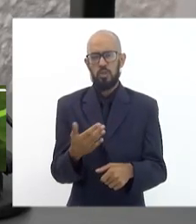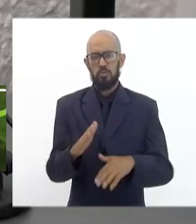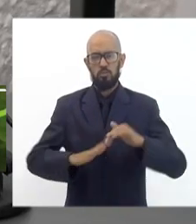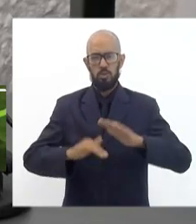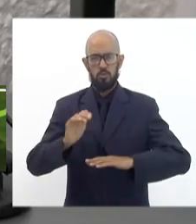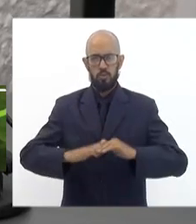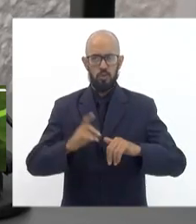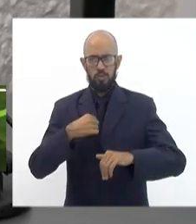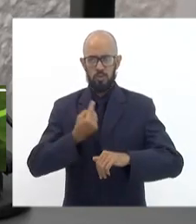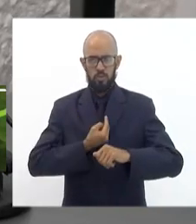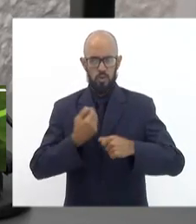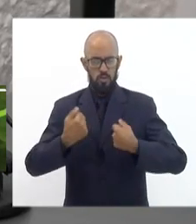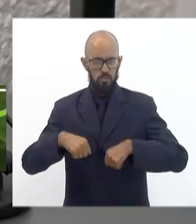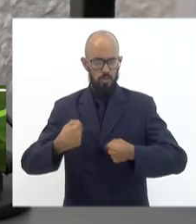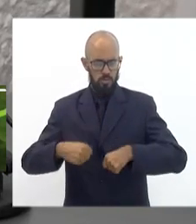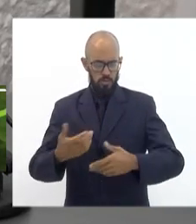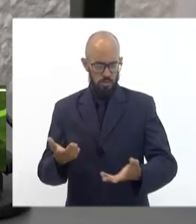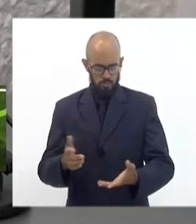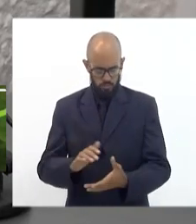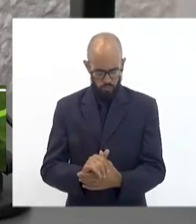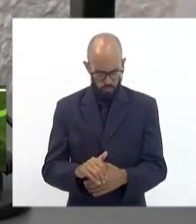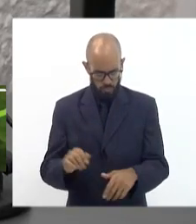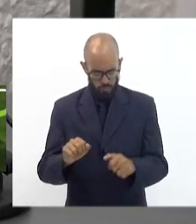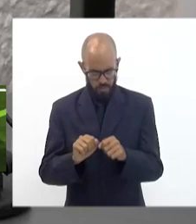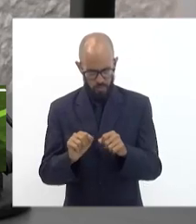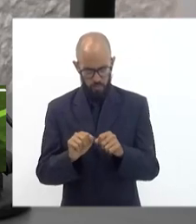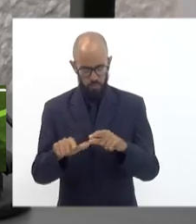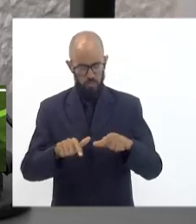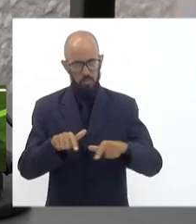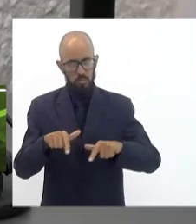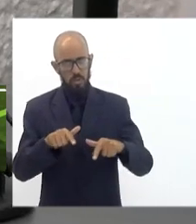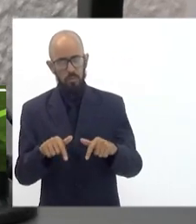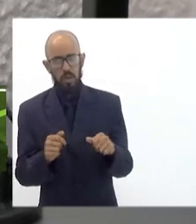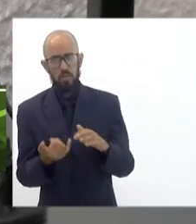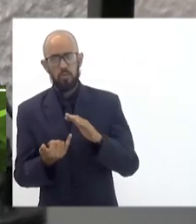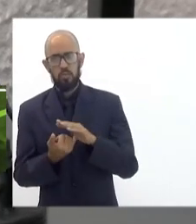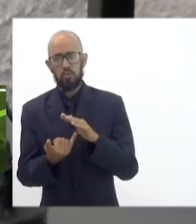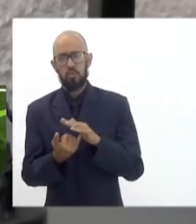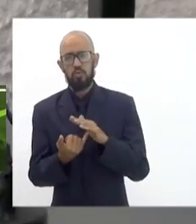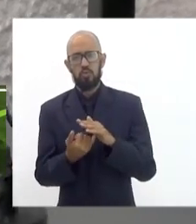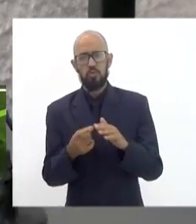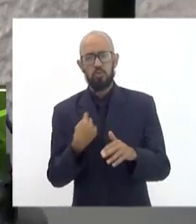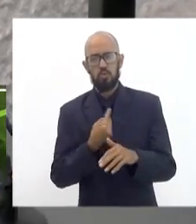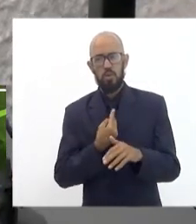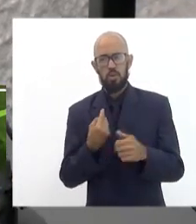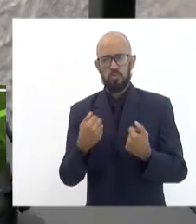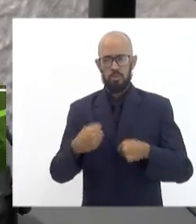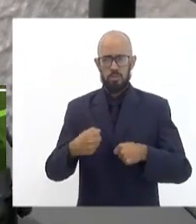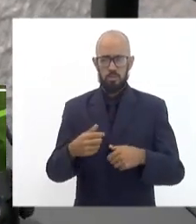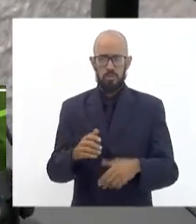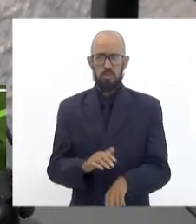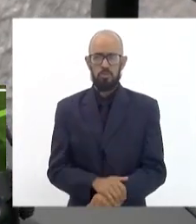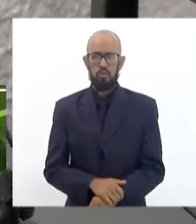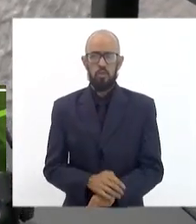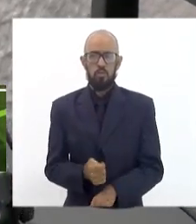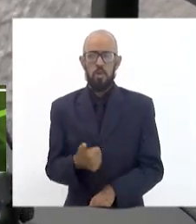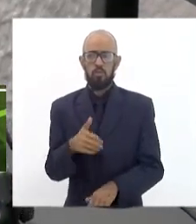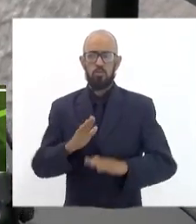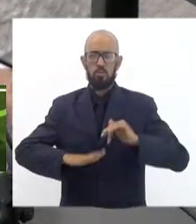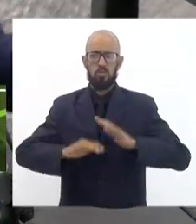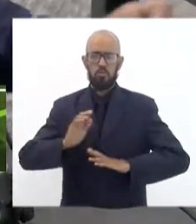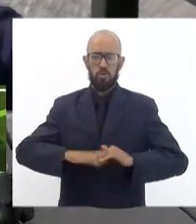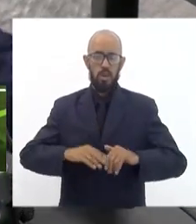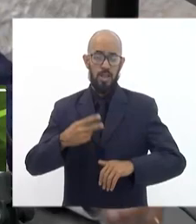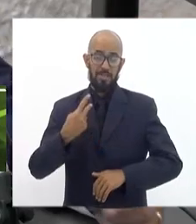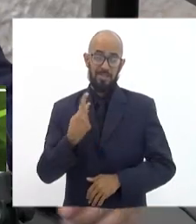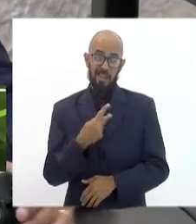efetivamente precisavam para fazer o trabalho do Instituto que nós temos intenção poucos profissionais que estão